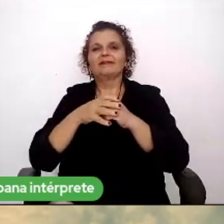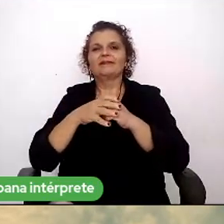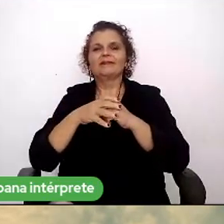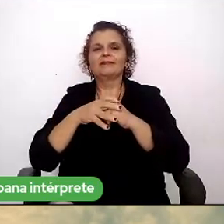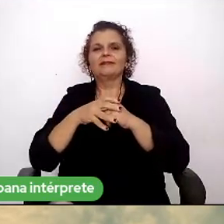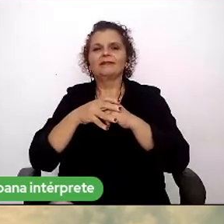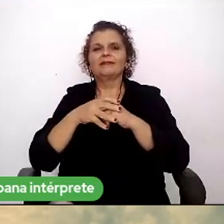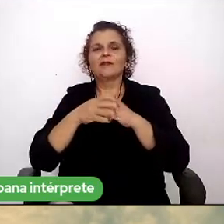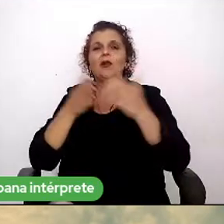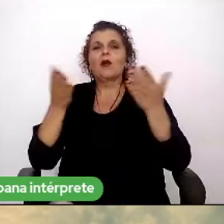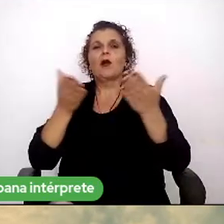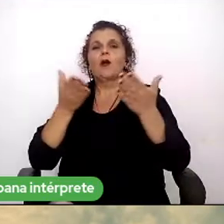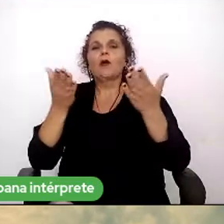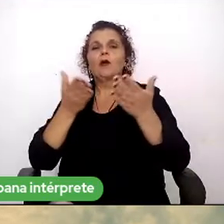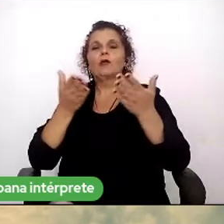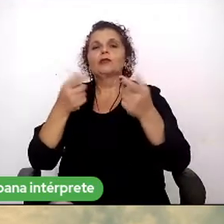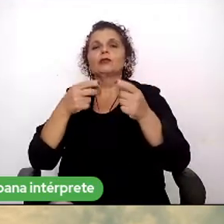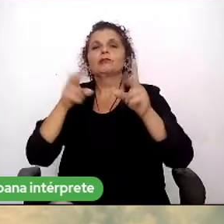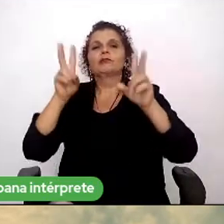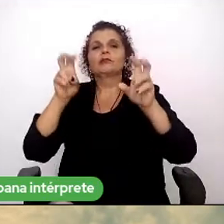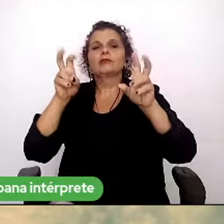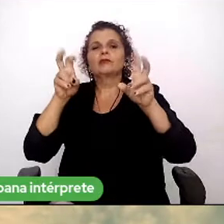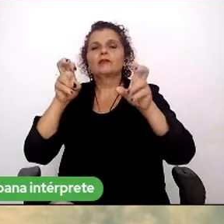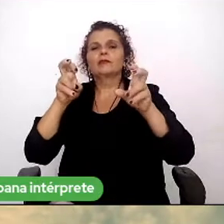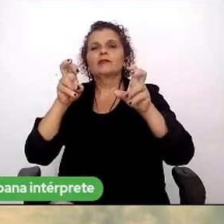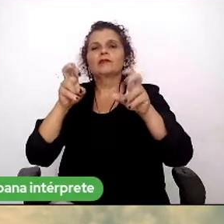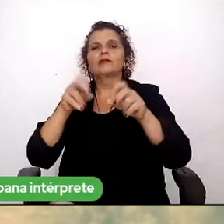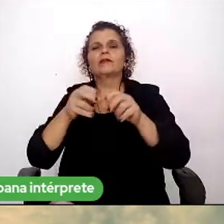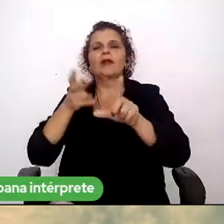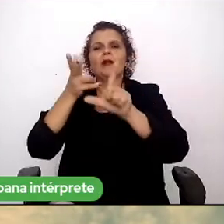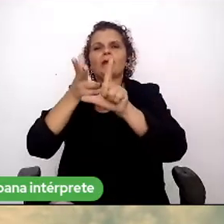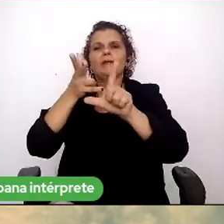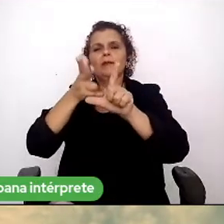Hoje vamos falar sobre Lean Inception remota.